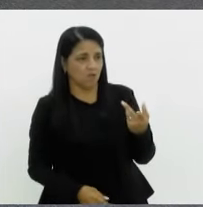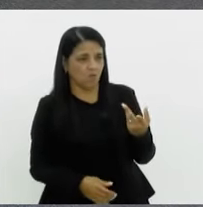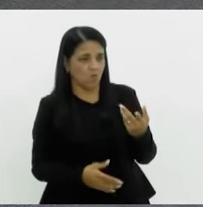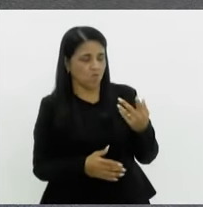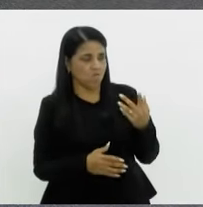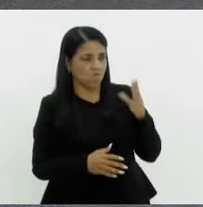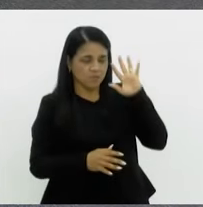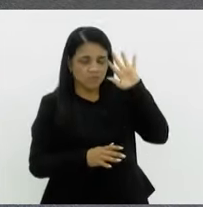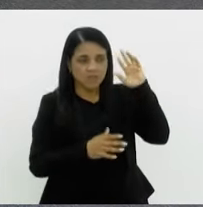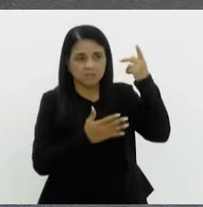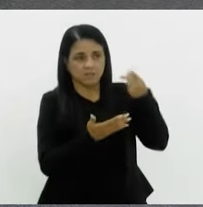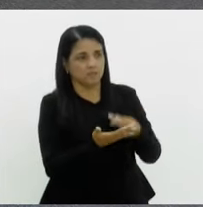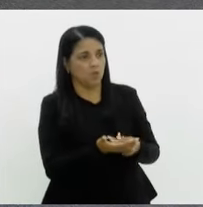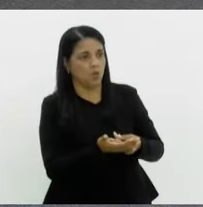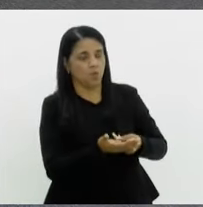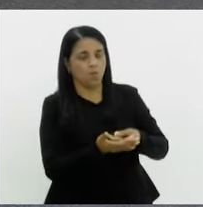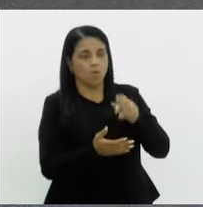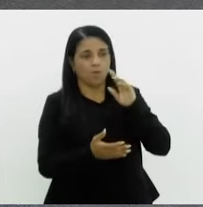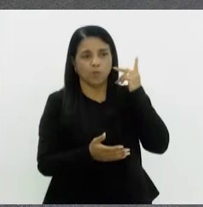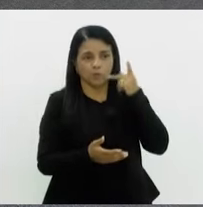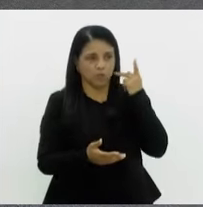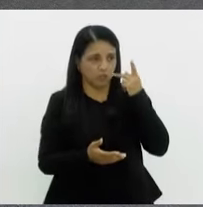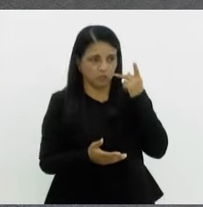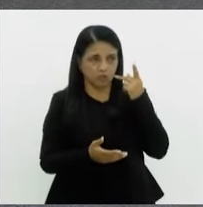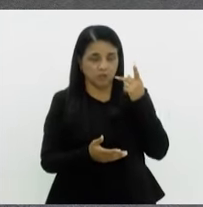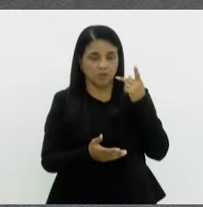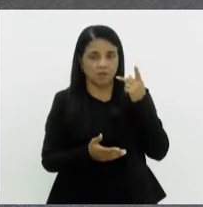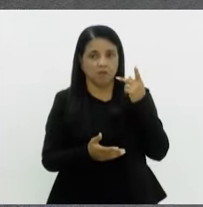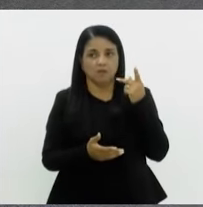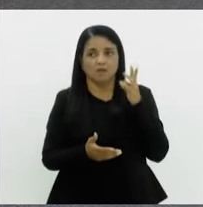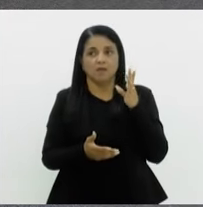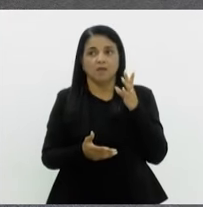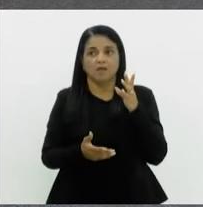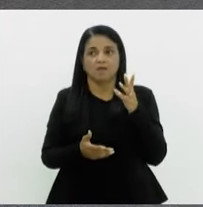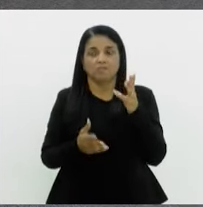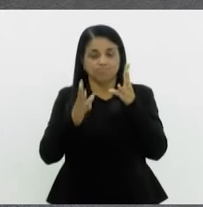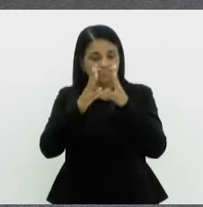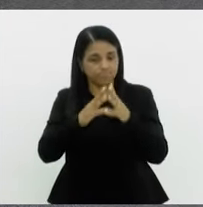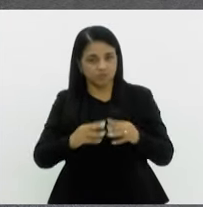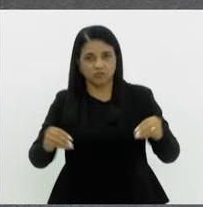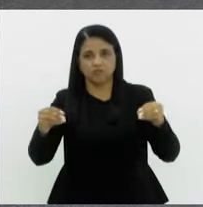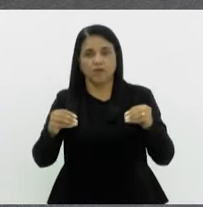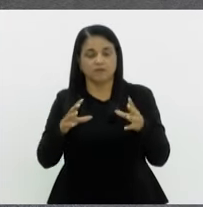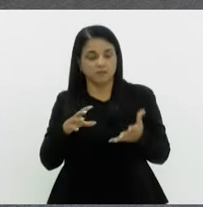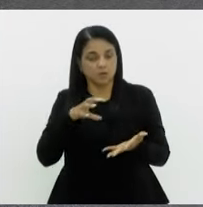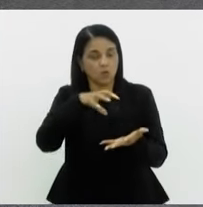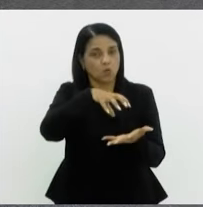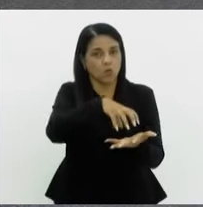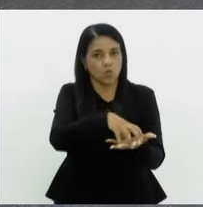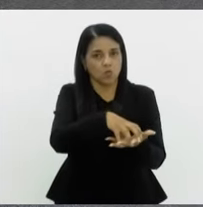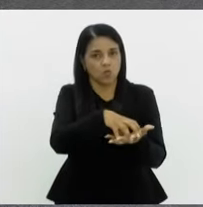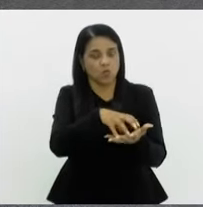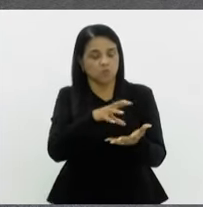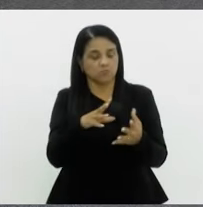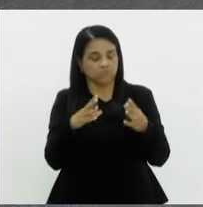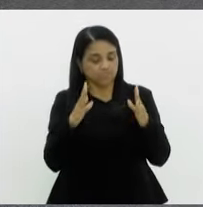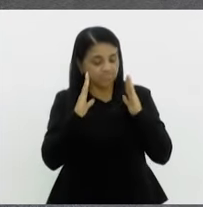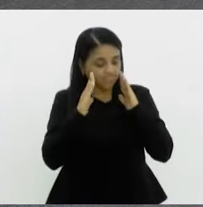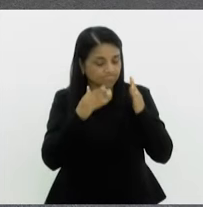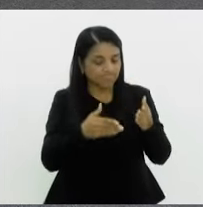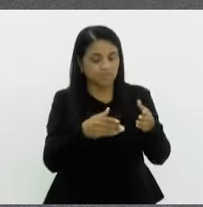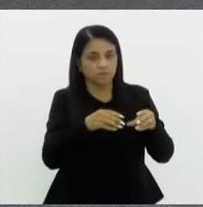que, é, que desfaz, né, esse nível de concentração da terra.